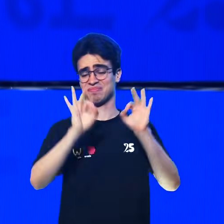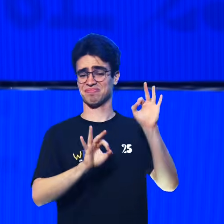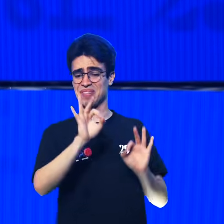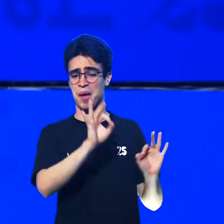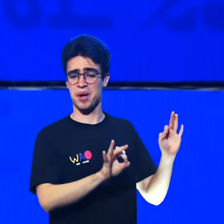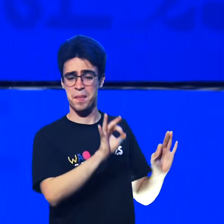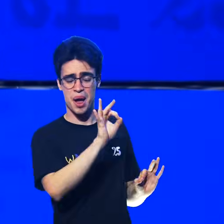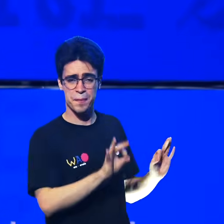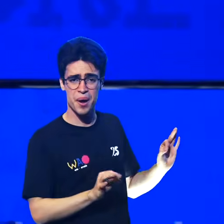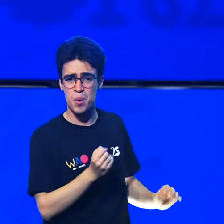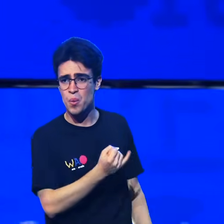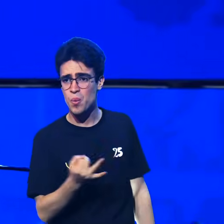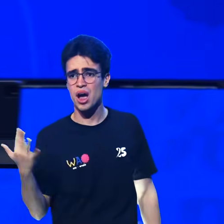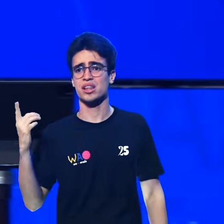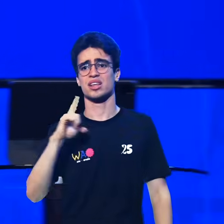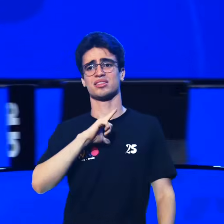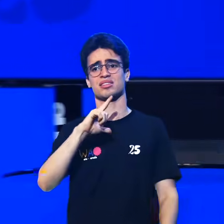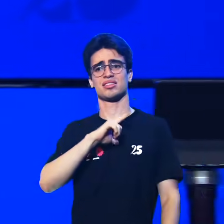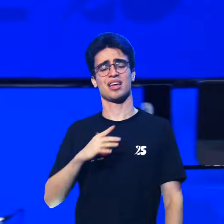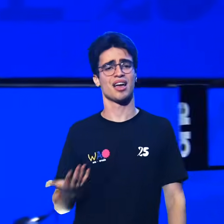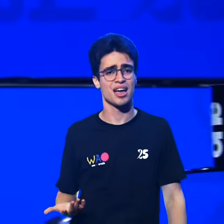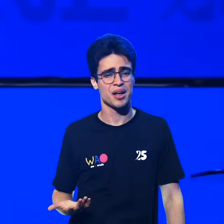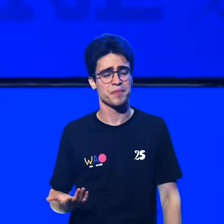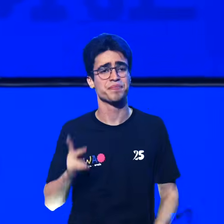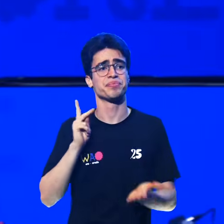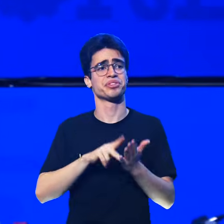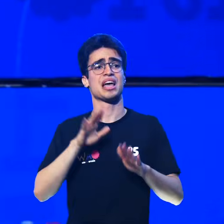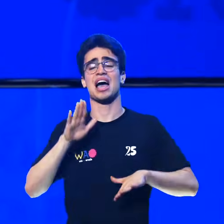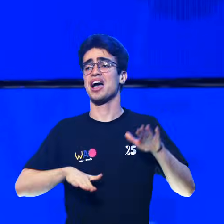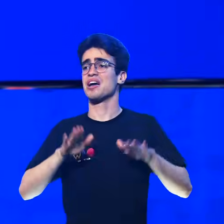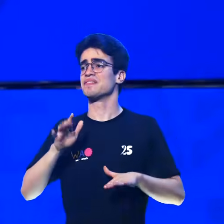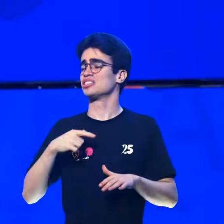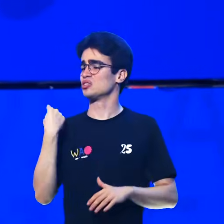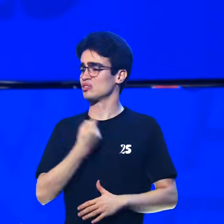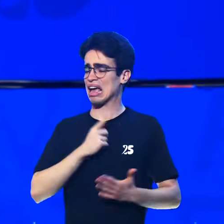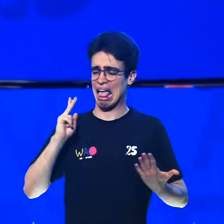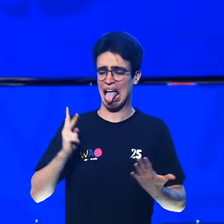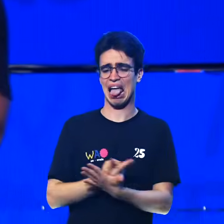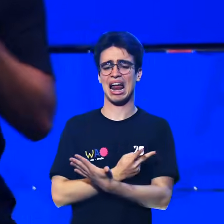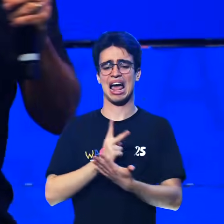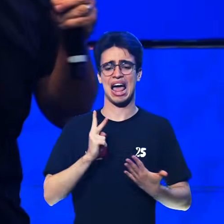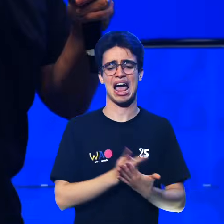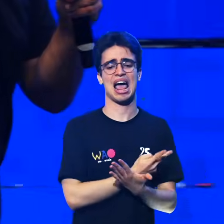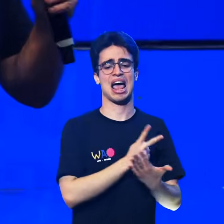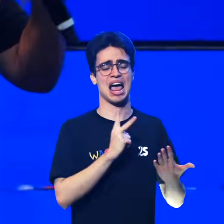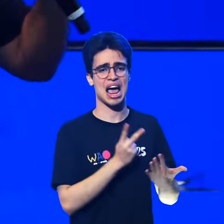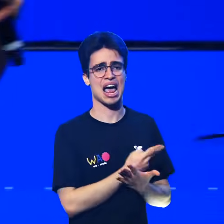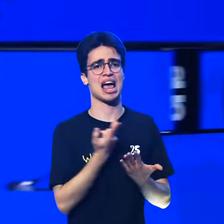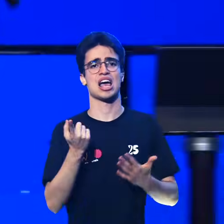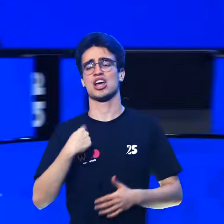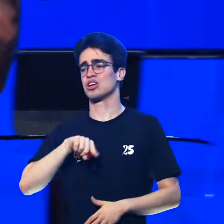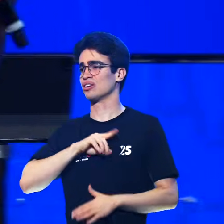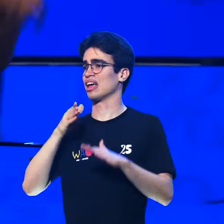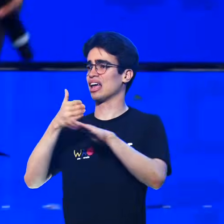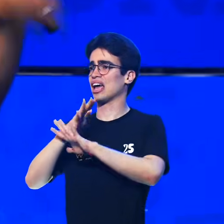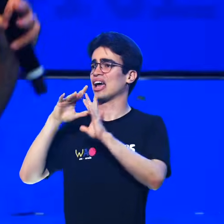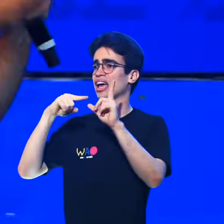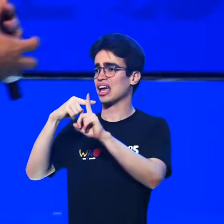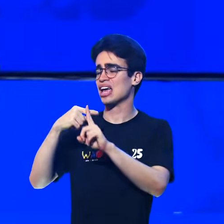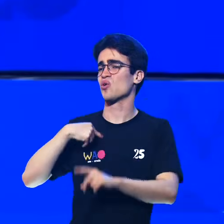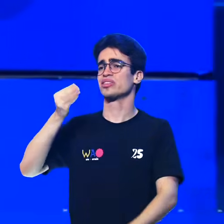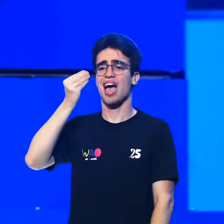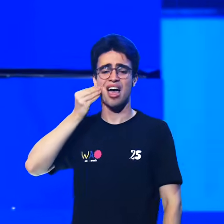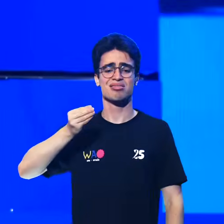Deus se movimenta, mesmo quando a gente fracassa, mesmo quando a gente erra, mesmo quando a gente está na igreja e está tentando